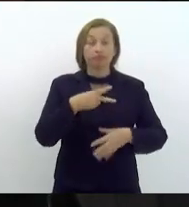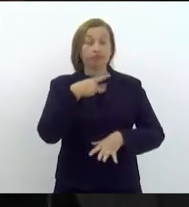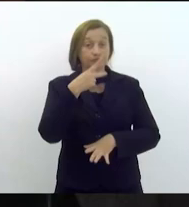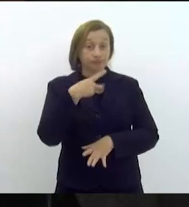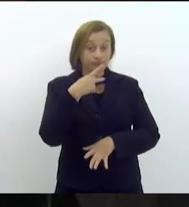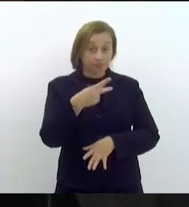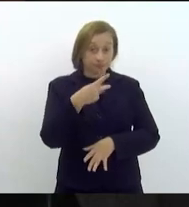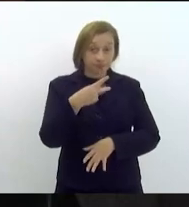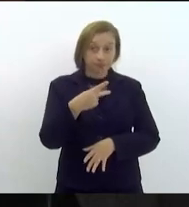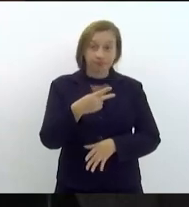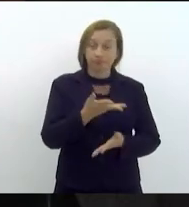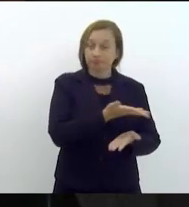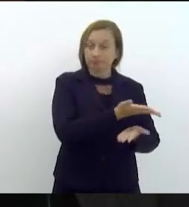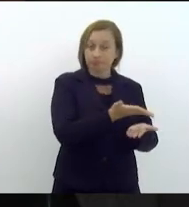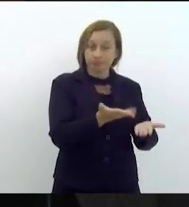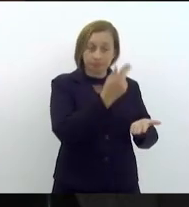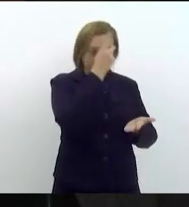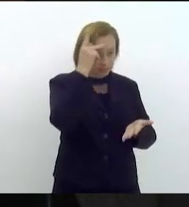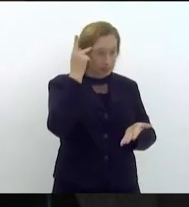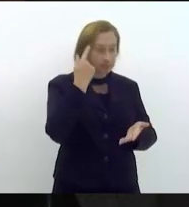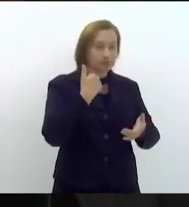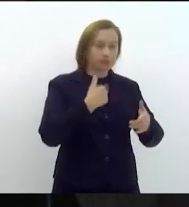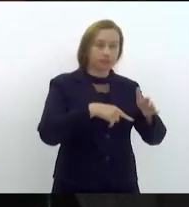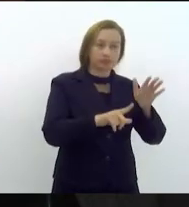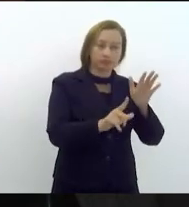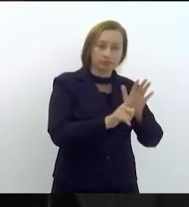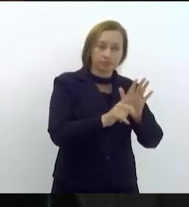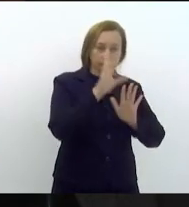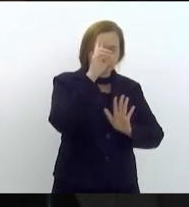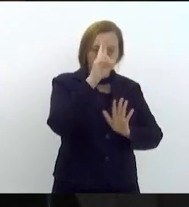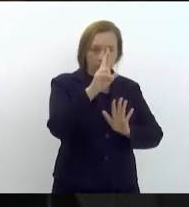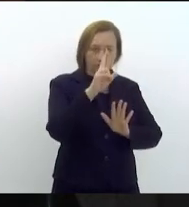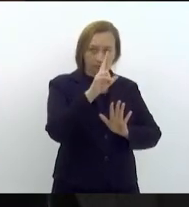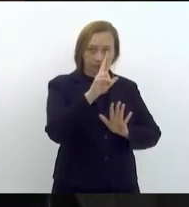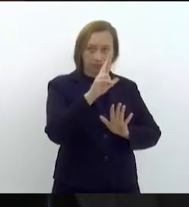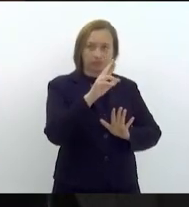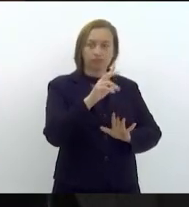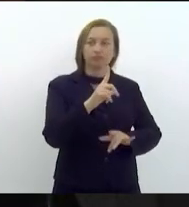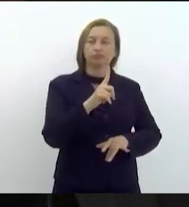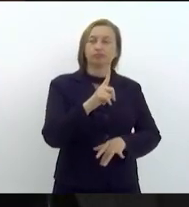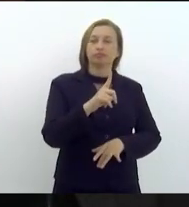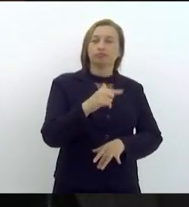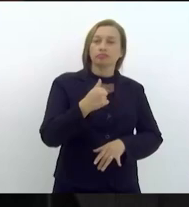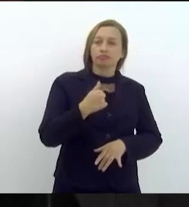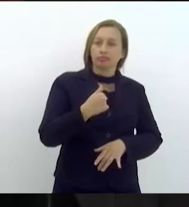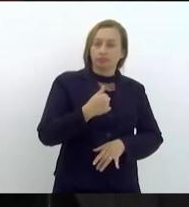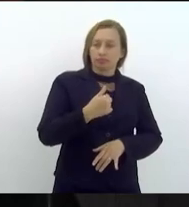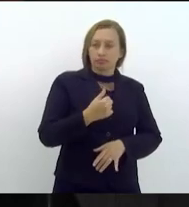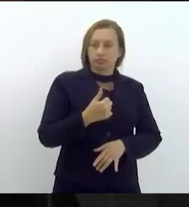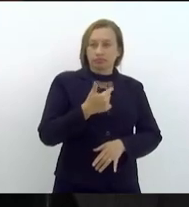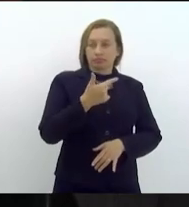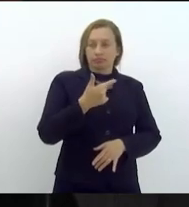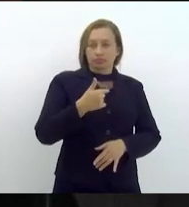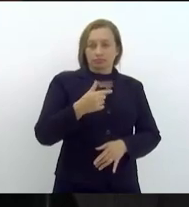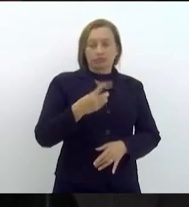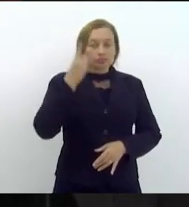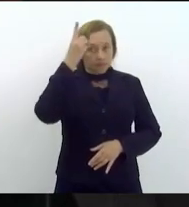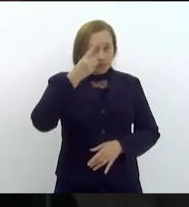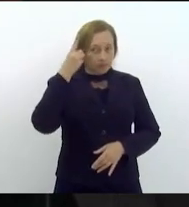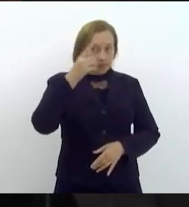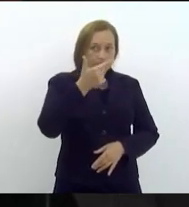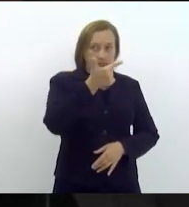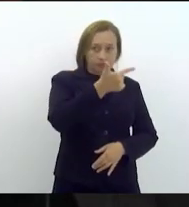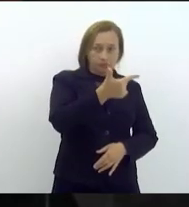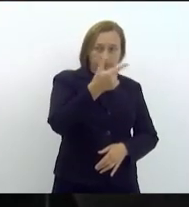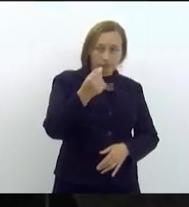a esses Comerciantes que esse deputado que teve 20.575 votos na cidade de Campos dos